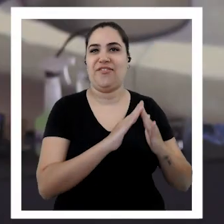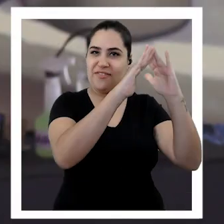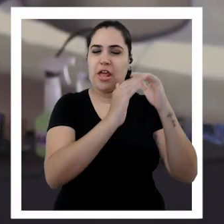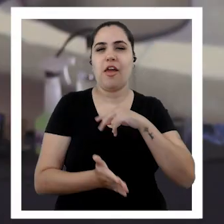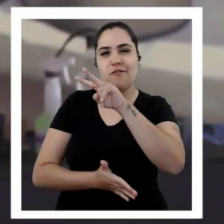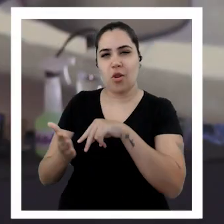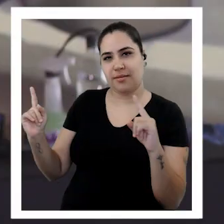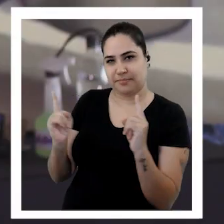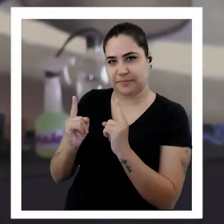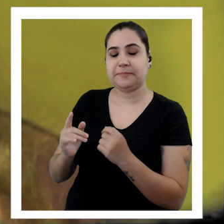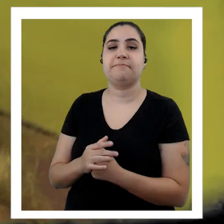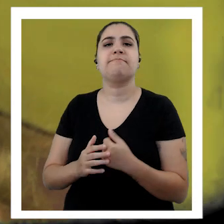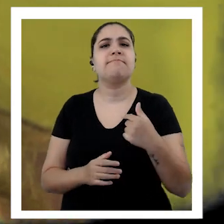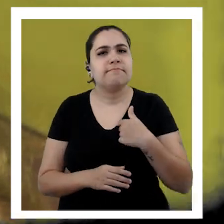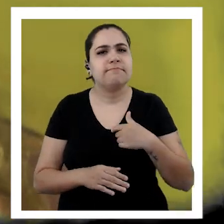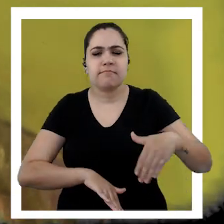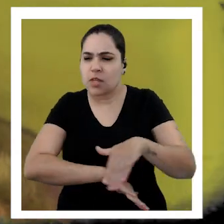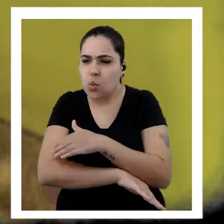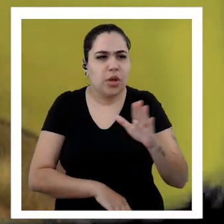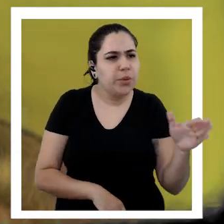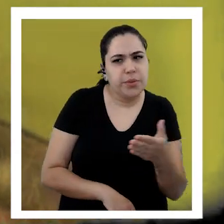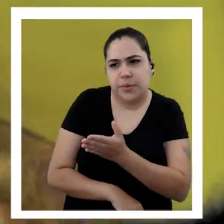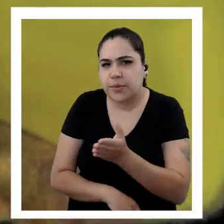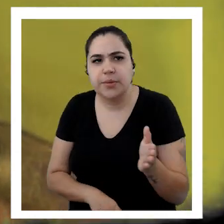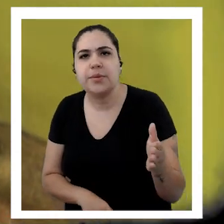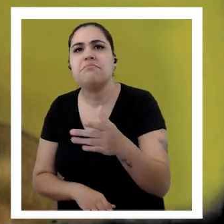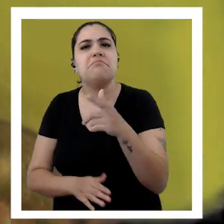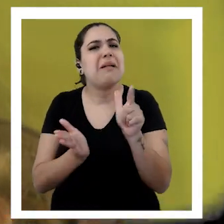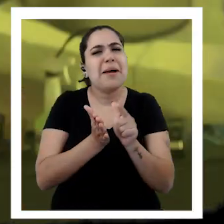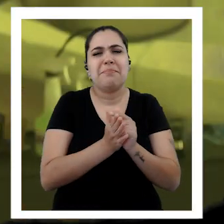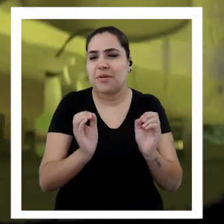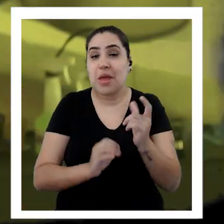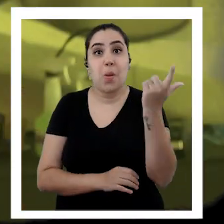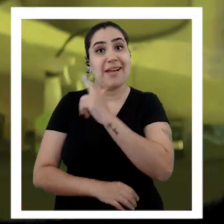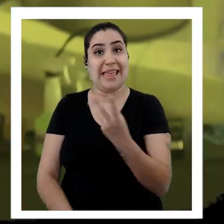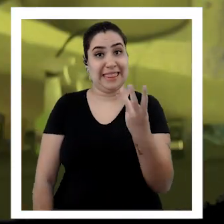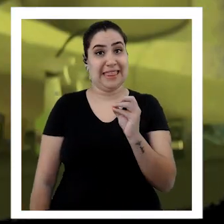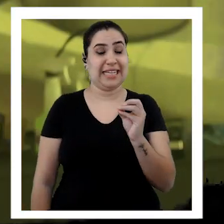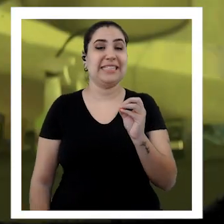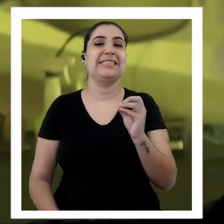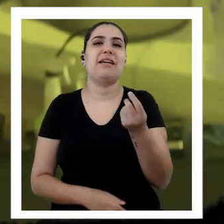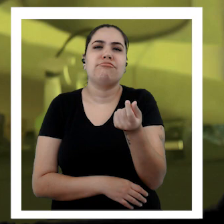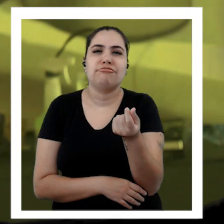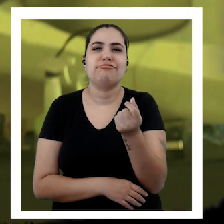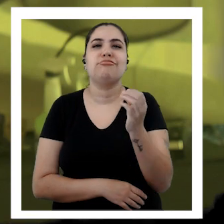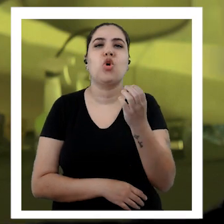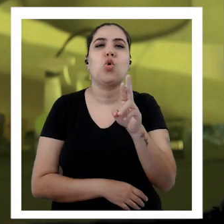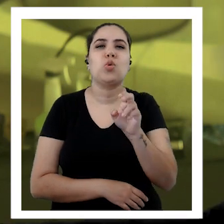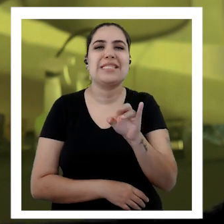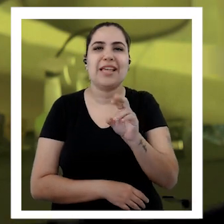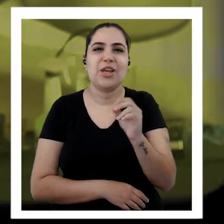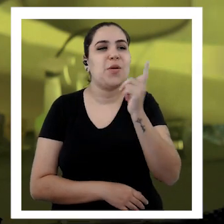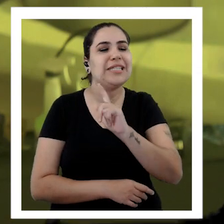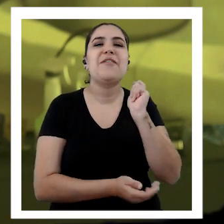trechinho do livro aqui para vocês. Percorri várias ruas e não havia papel. Quando ganhei 30 cruzeiros, pensei,